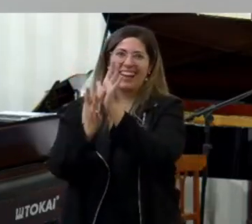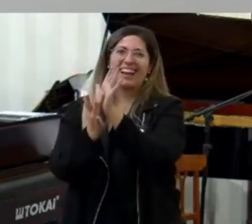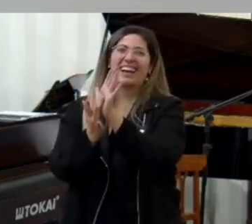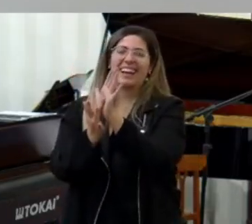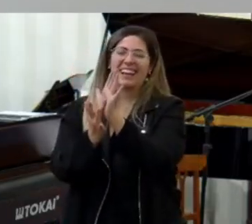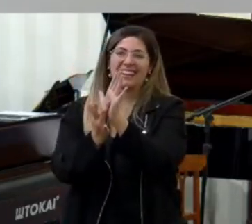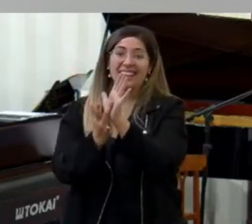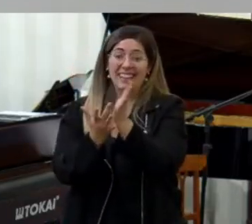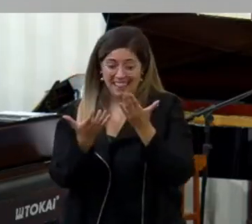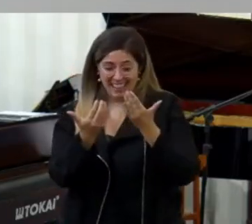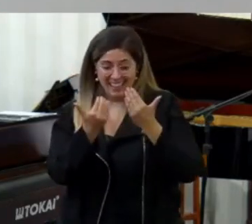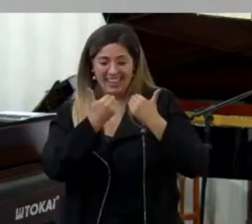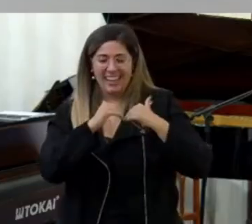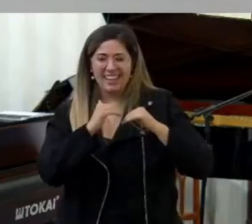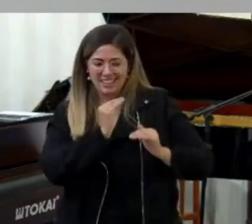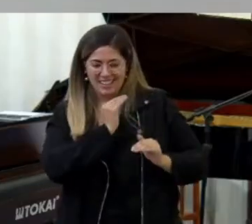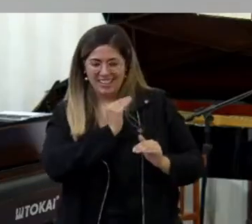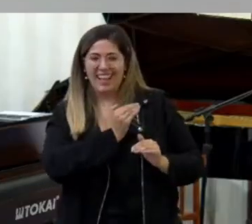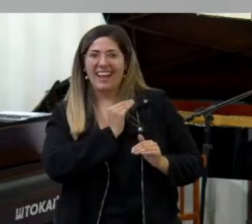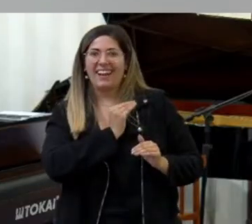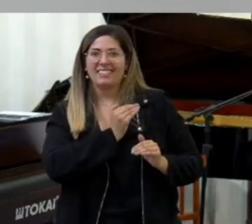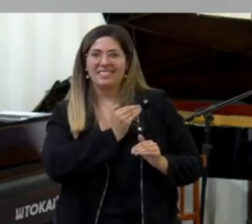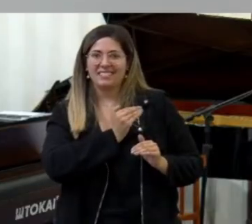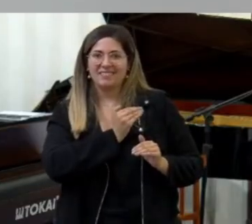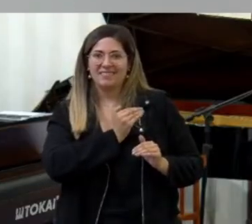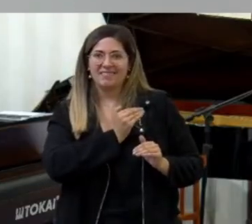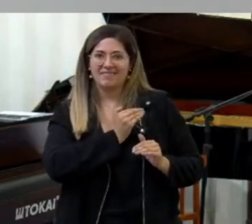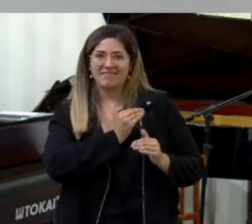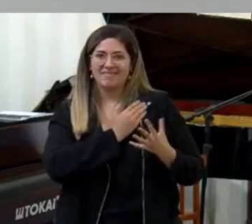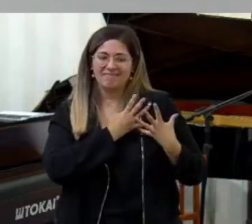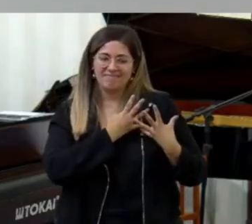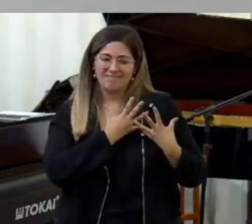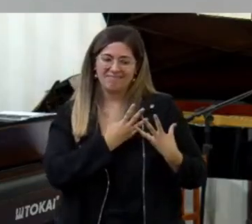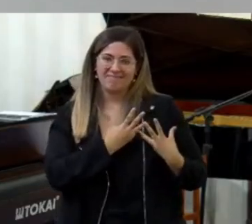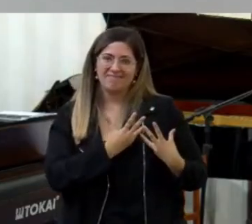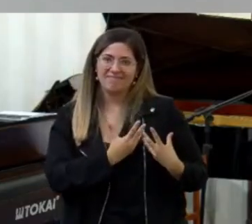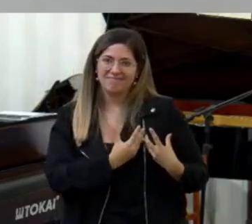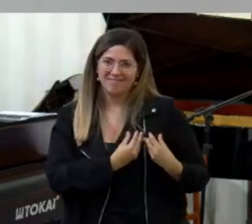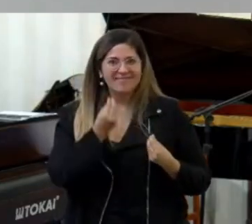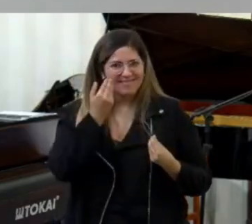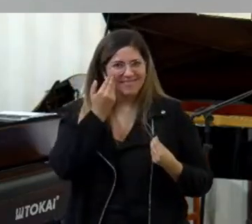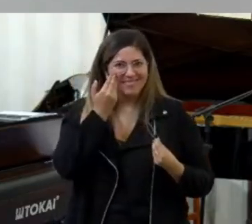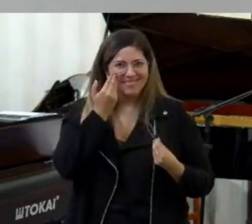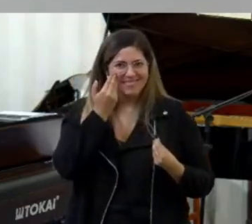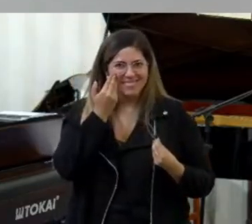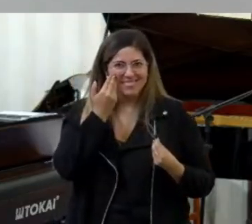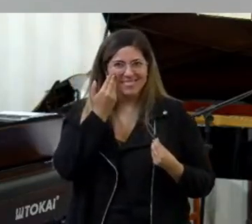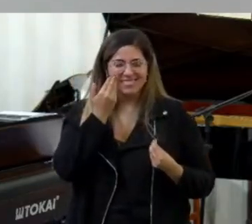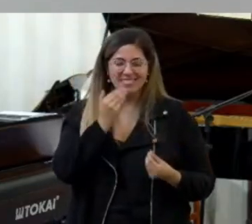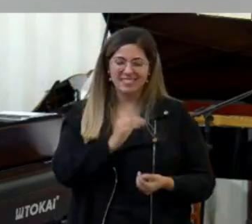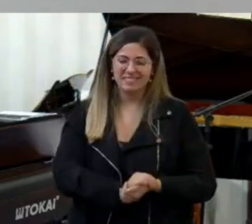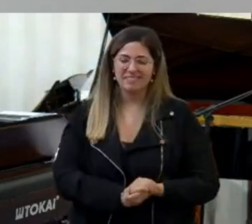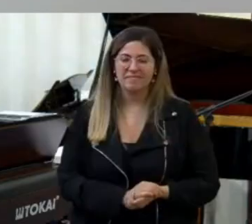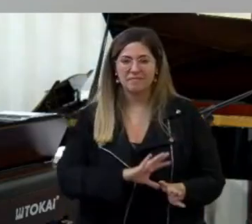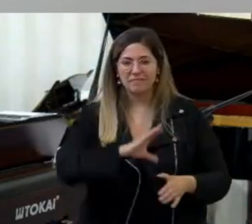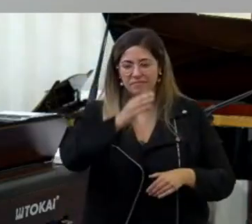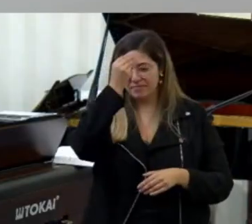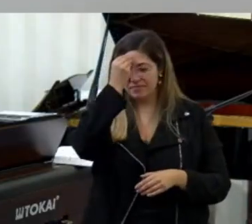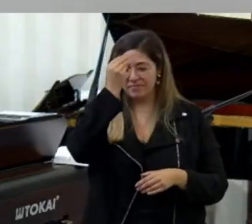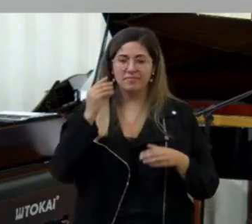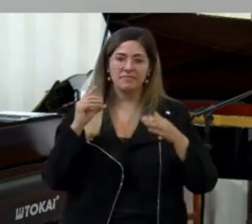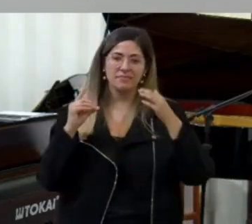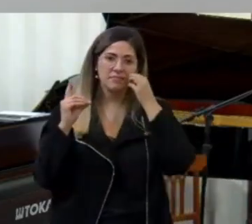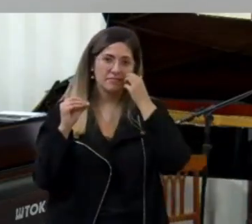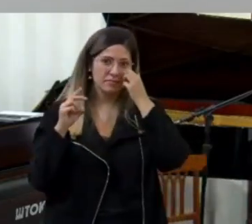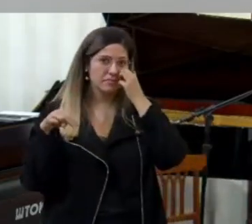De dentro de mim, o meu coração desfalece. Daniel também falou isso.